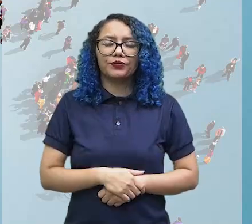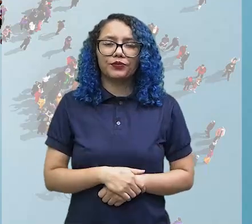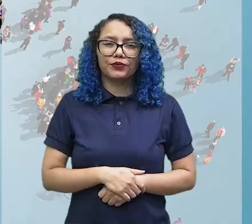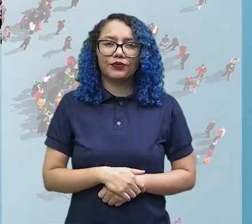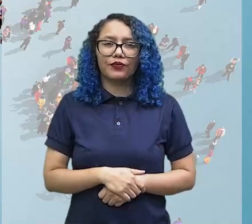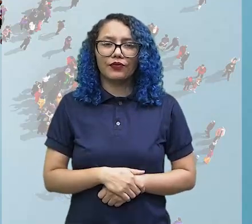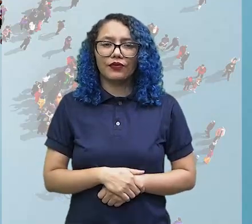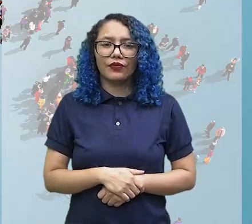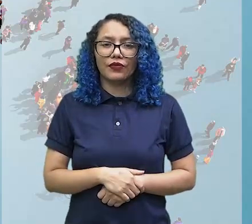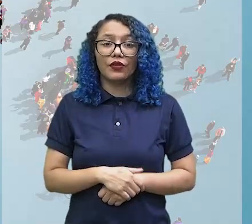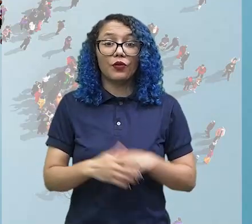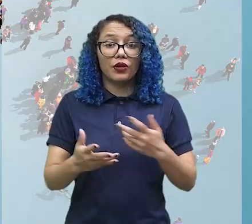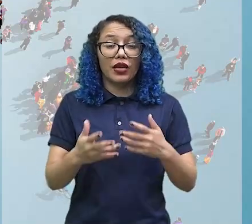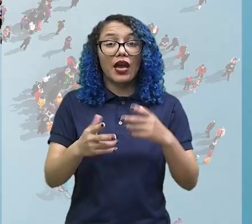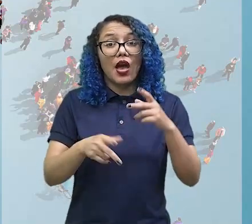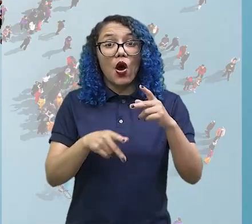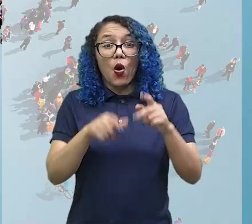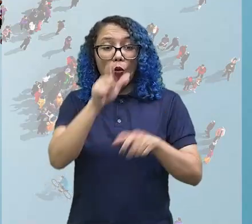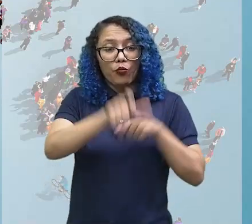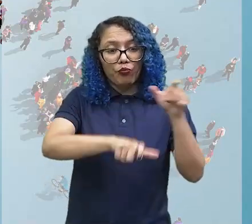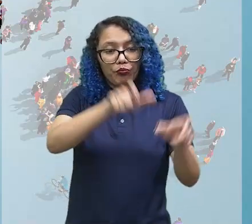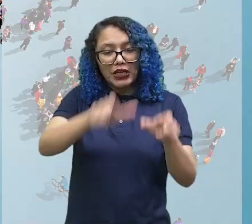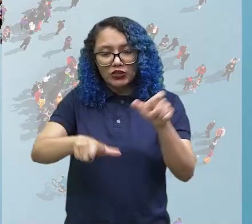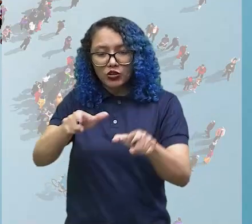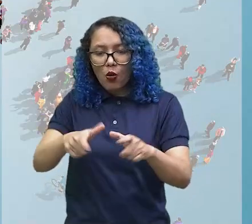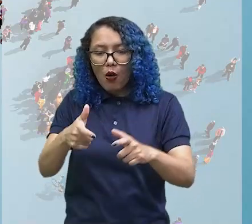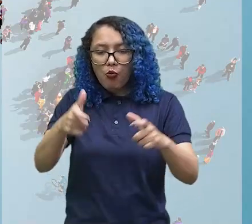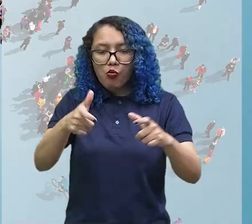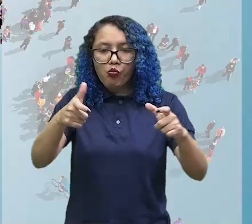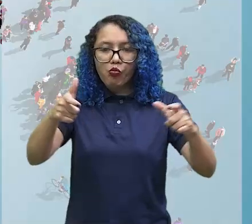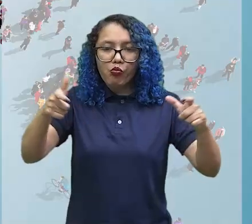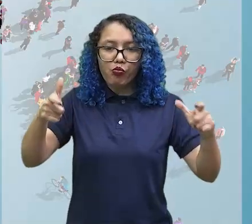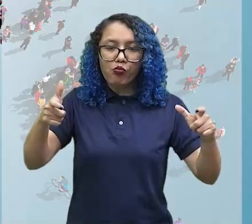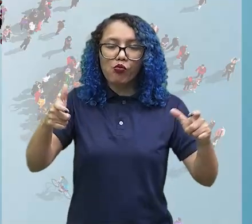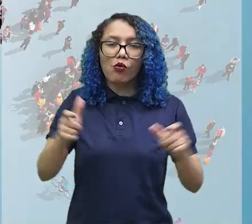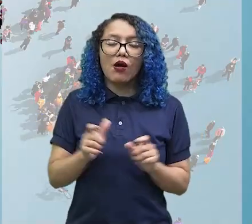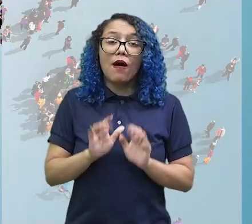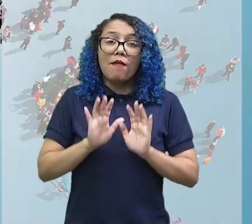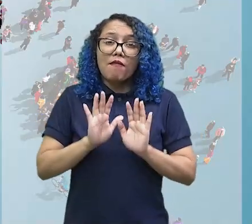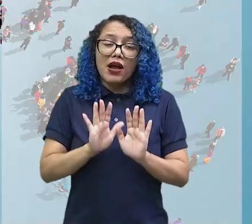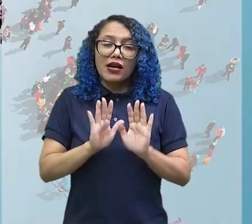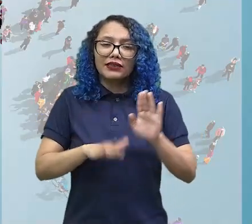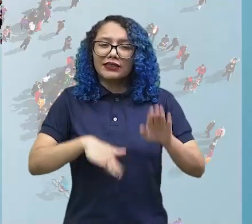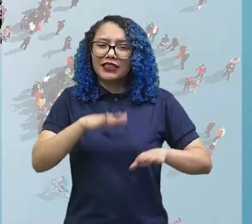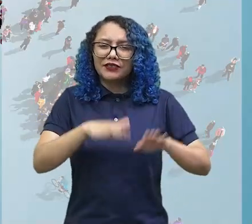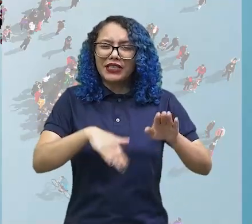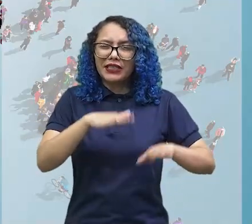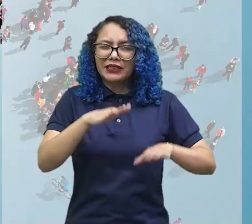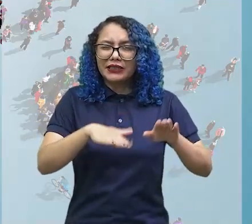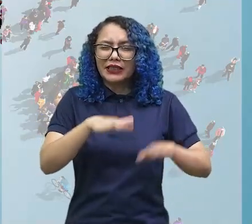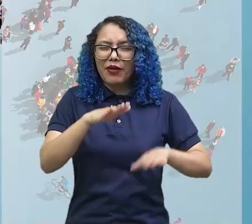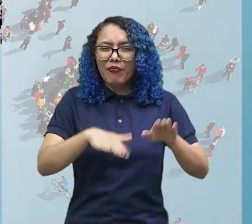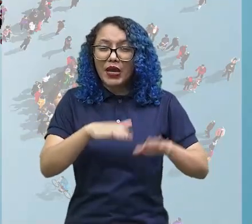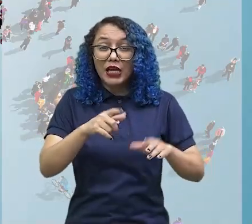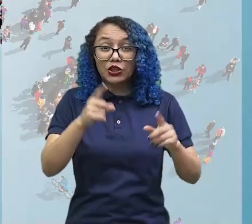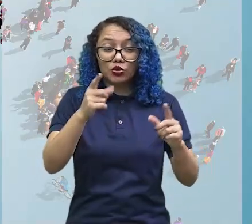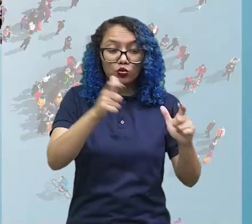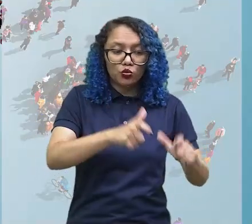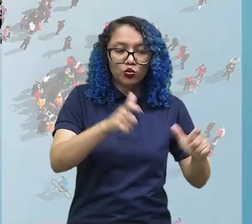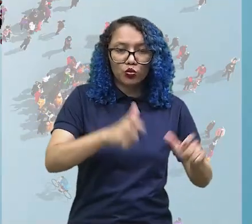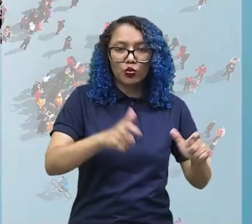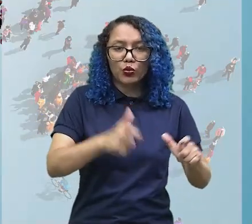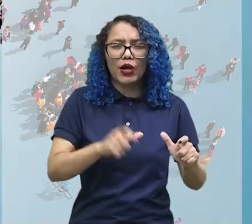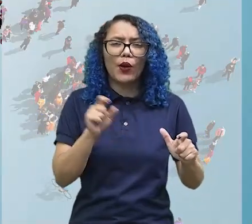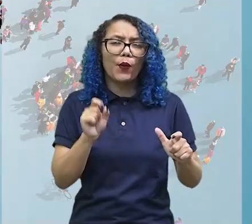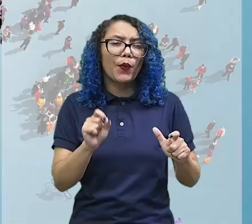maior quantidade de habitantes. Porém, também vai ocorrer situações em que, dependendo do